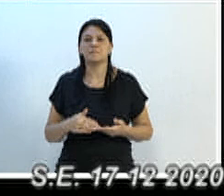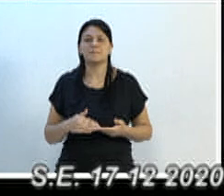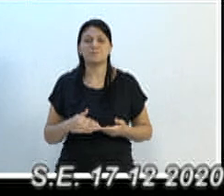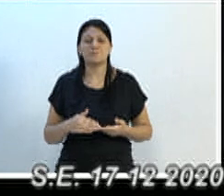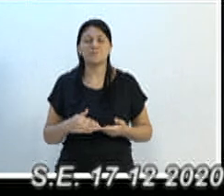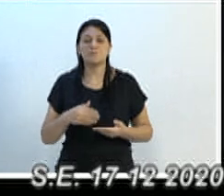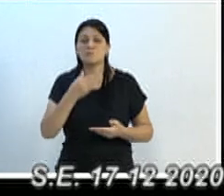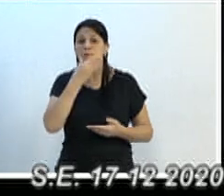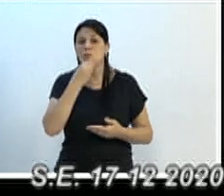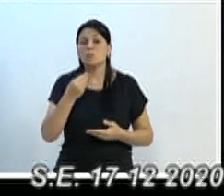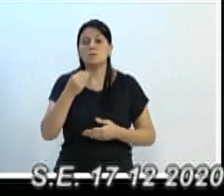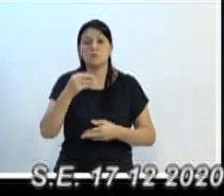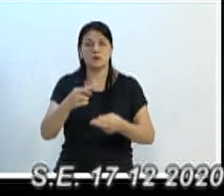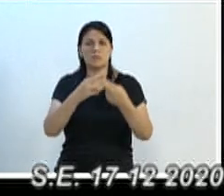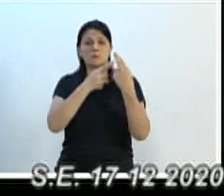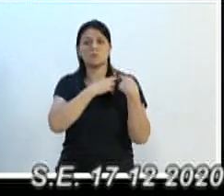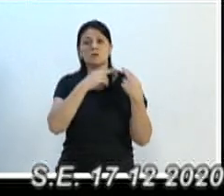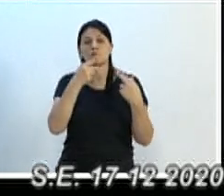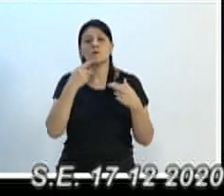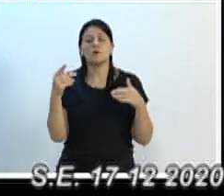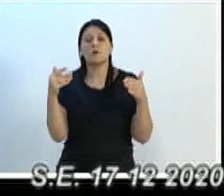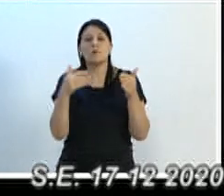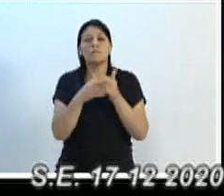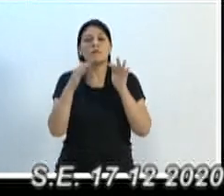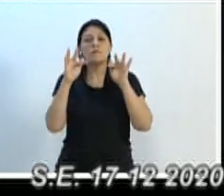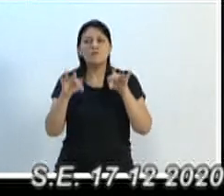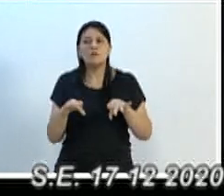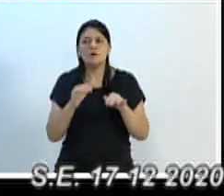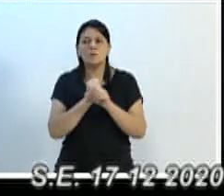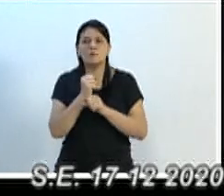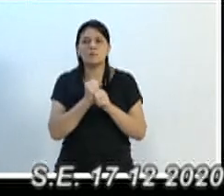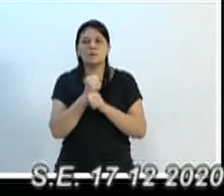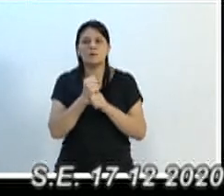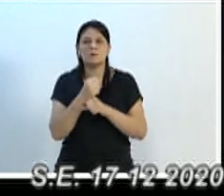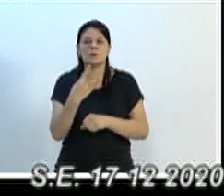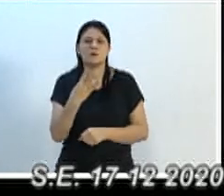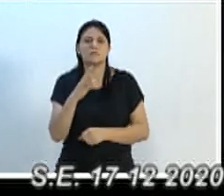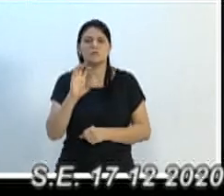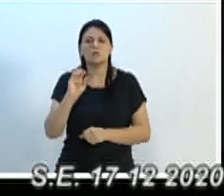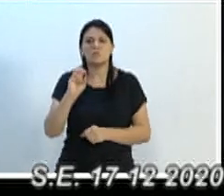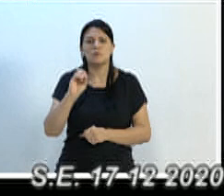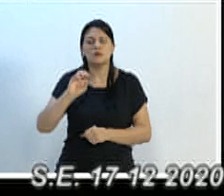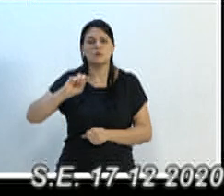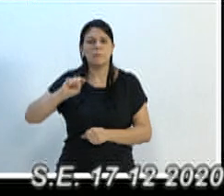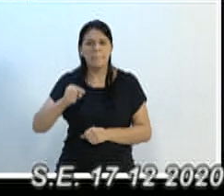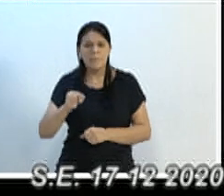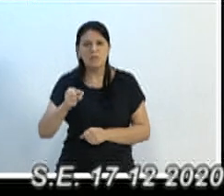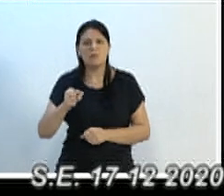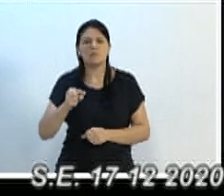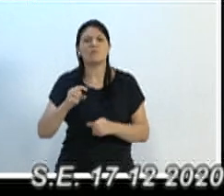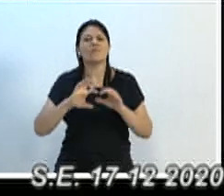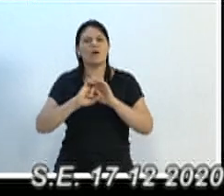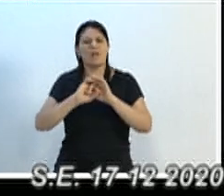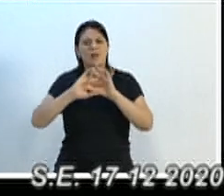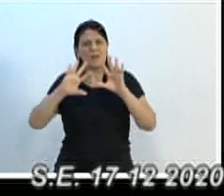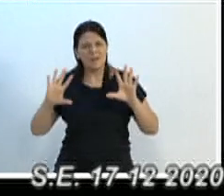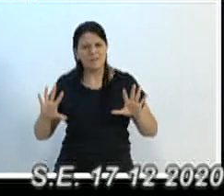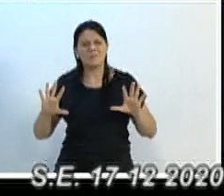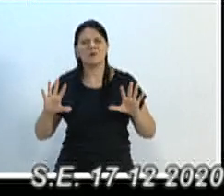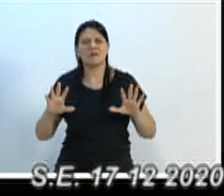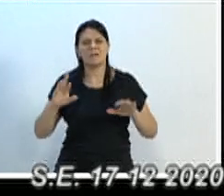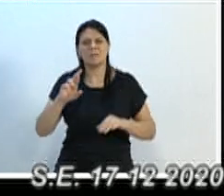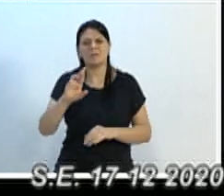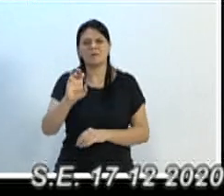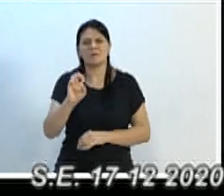que até final do ano agora esses 400 mil do Renal Vida vai ser liberado. Então é importante também mais esses recursos para que possam o Renal Vida